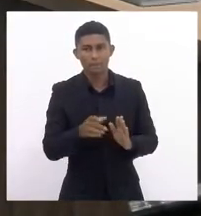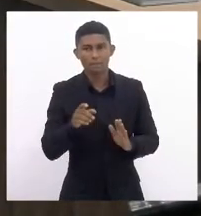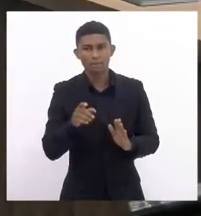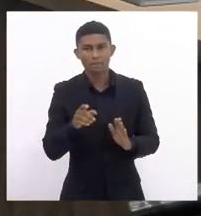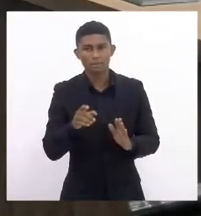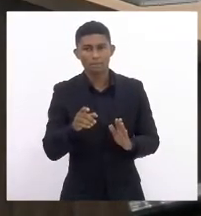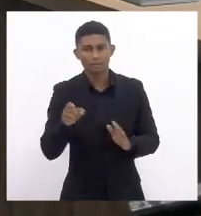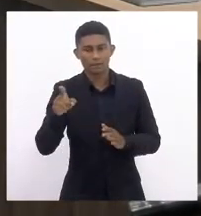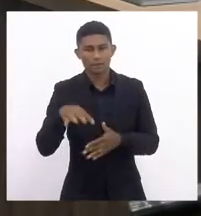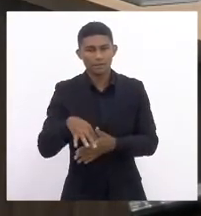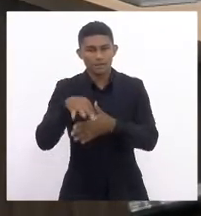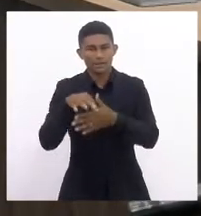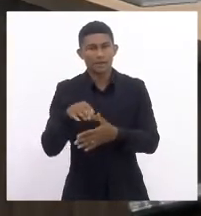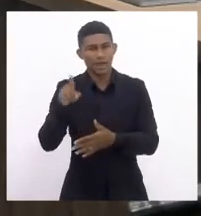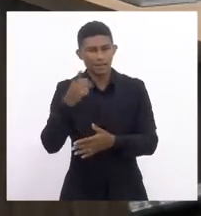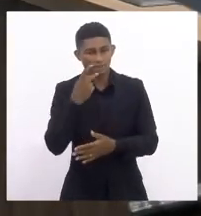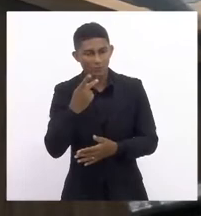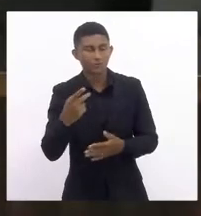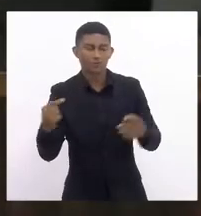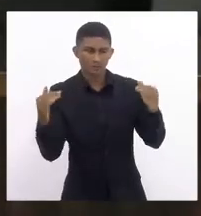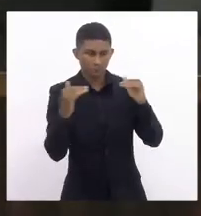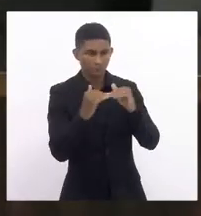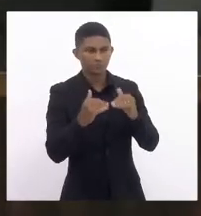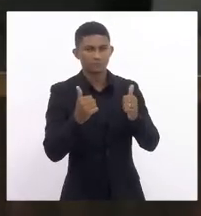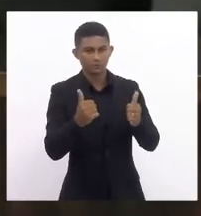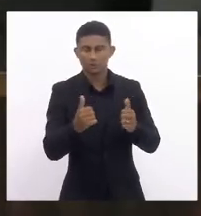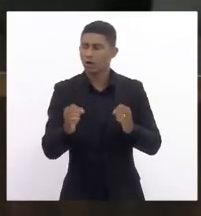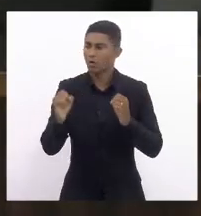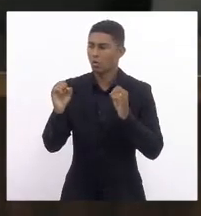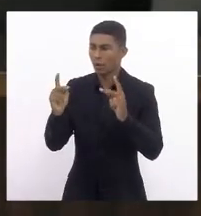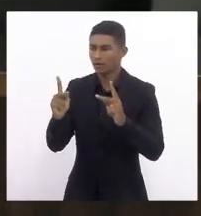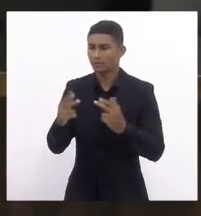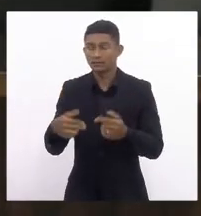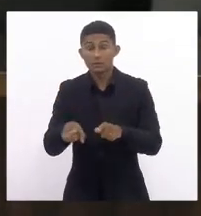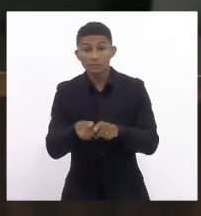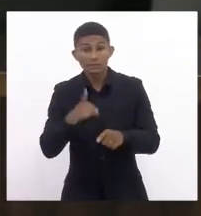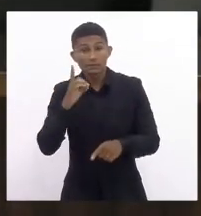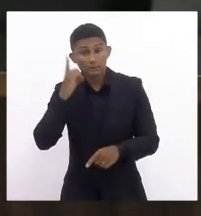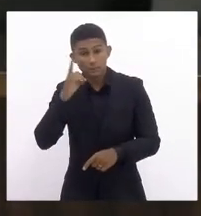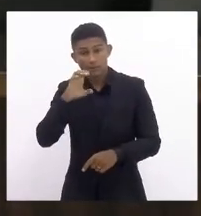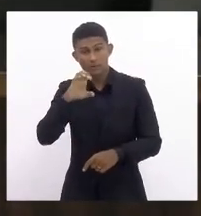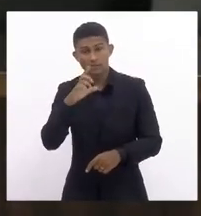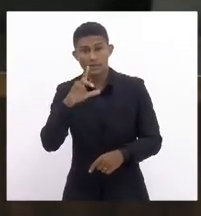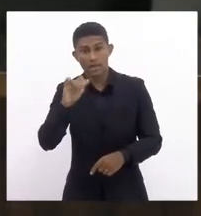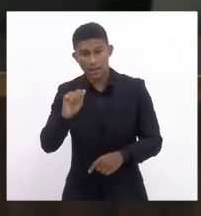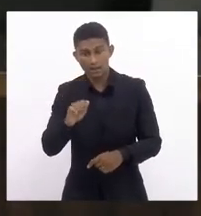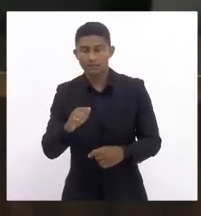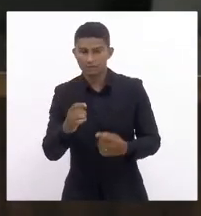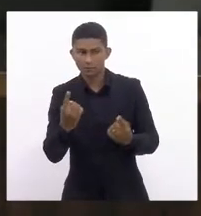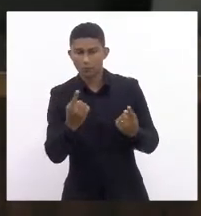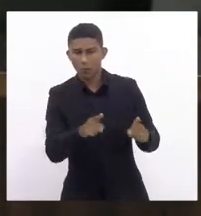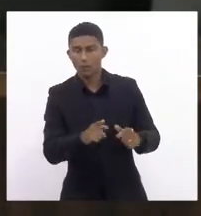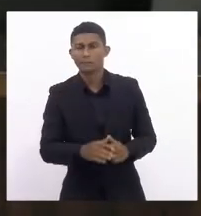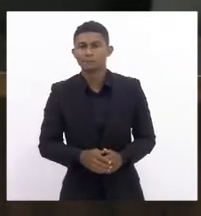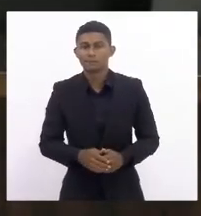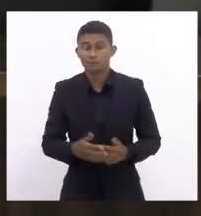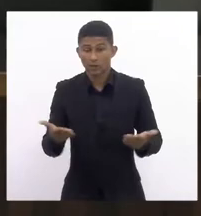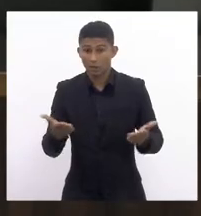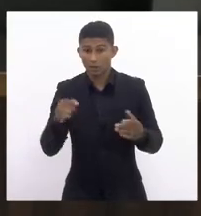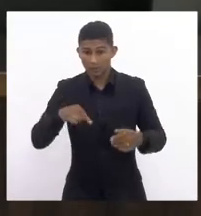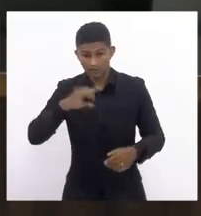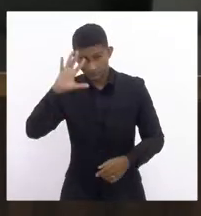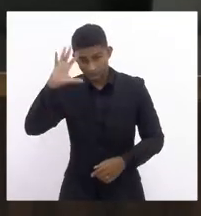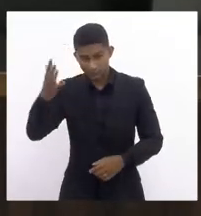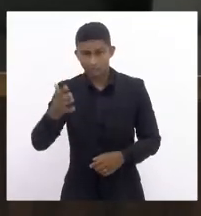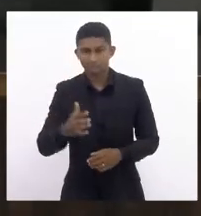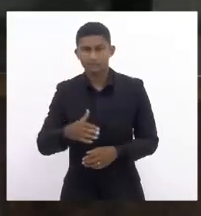a líder da bancada do PSOL. Ok. Deputada Célia também, contrário. Então, a presidência proclama o resultado. Votaram